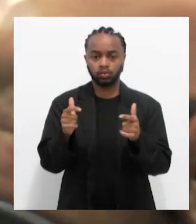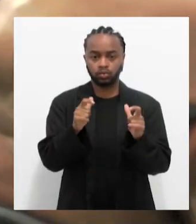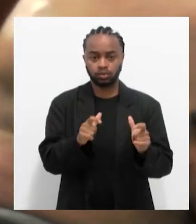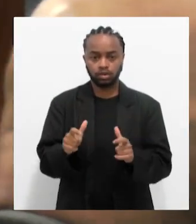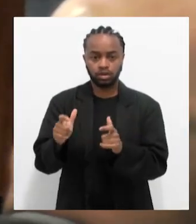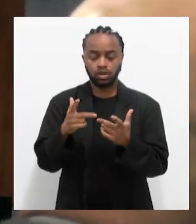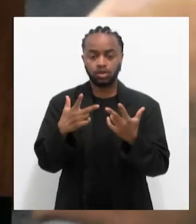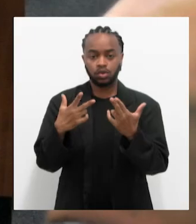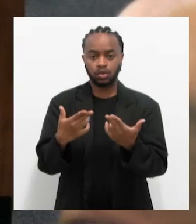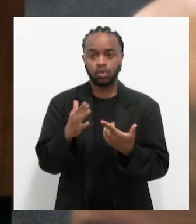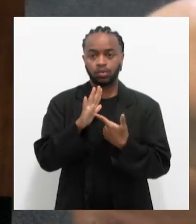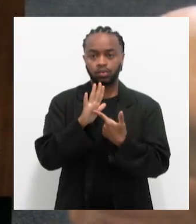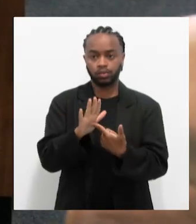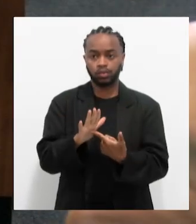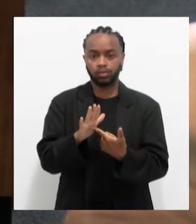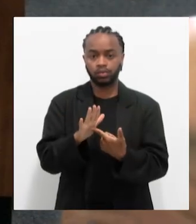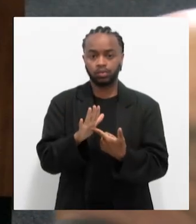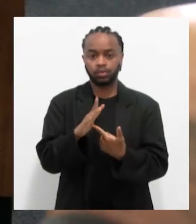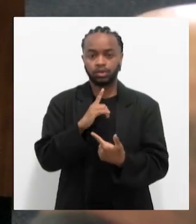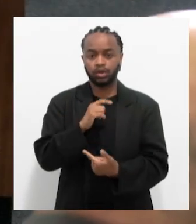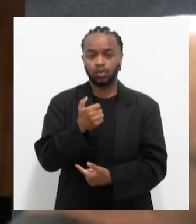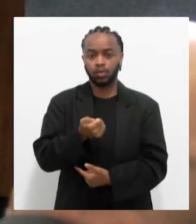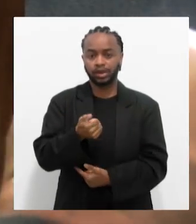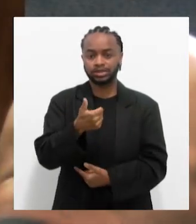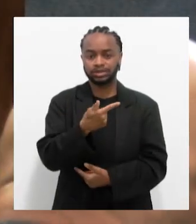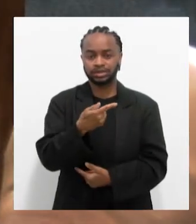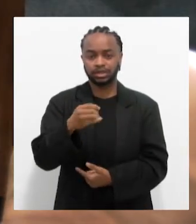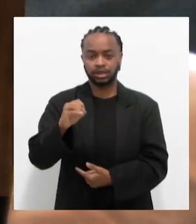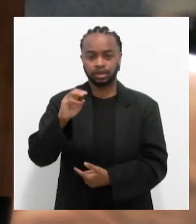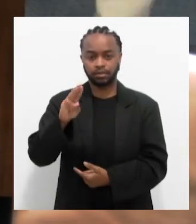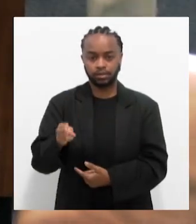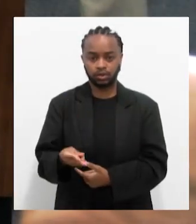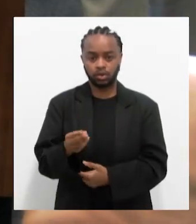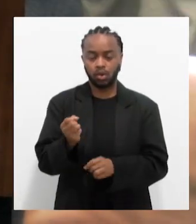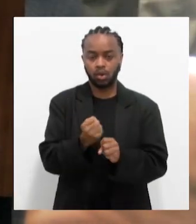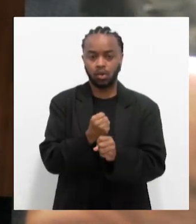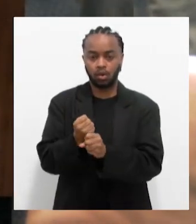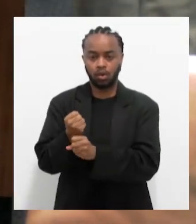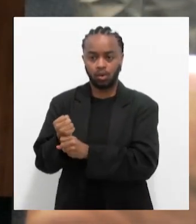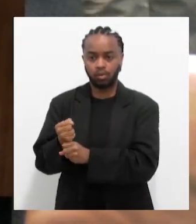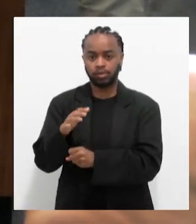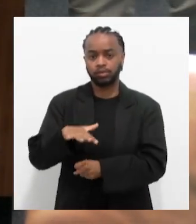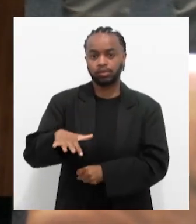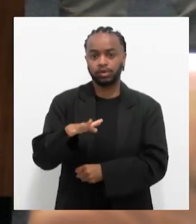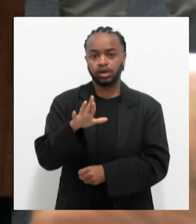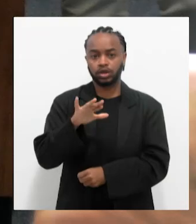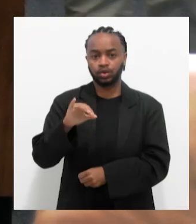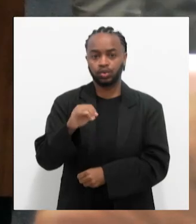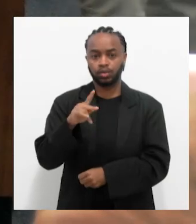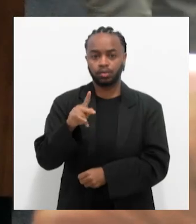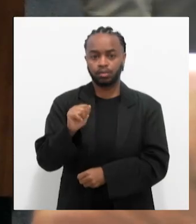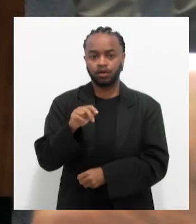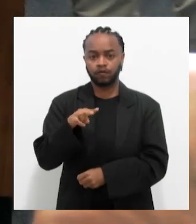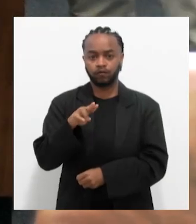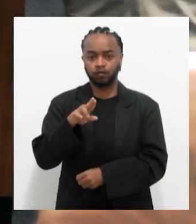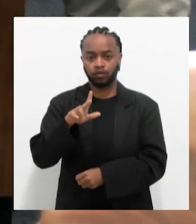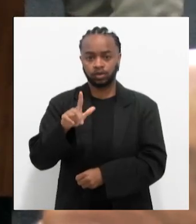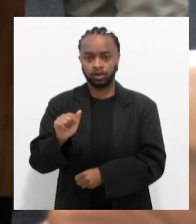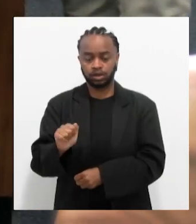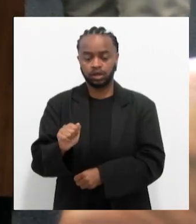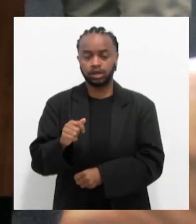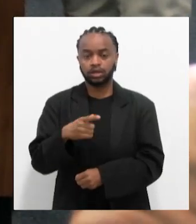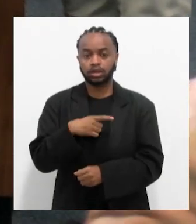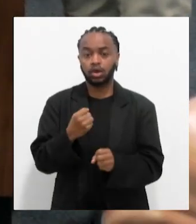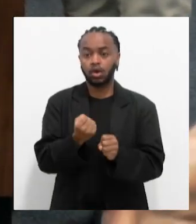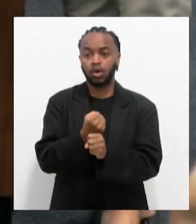foi licitado quase 70 milhões para a obra de saneamento básico do Rio Pavuna, Pavuninha, são